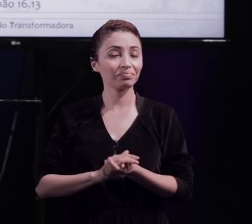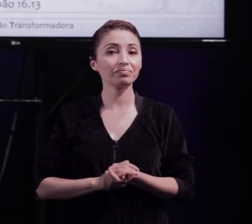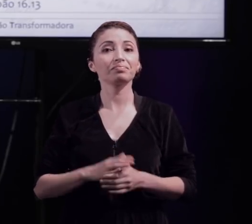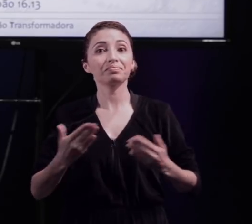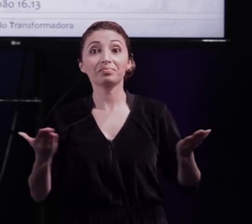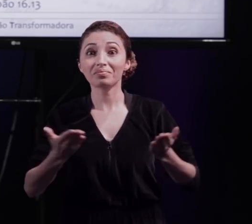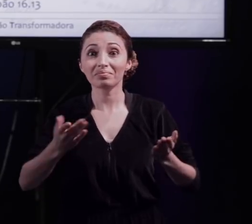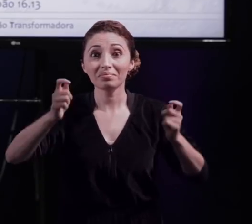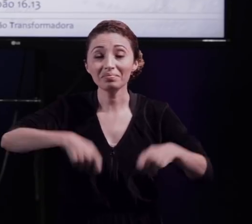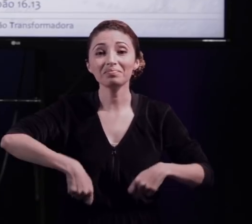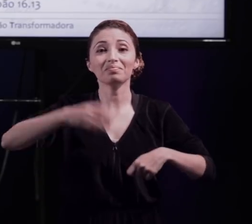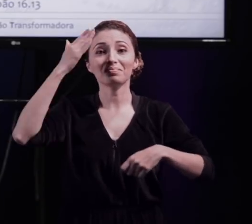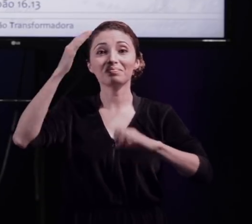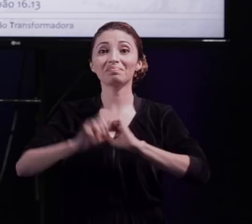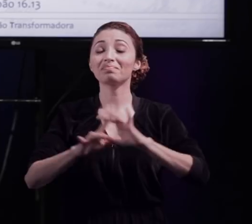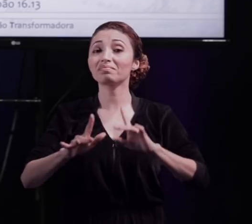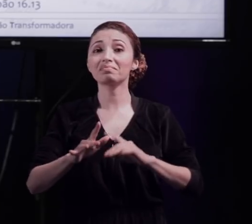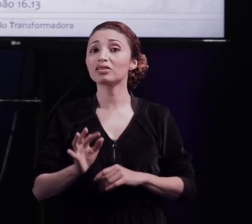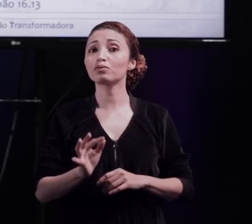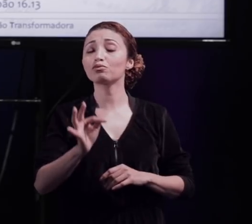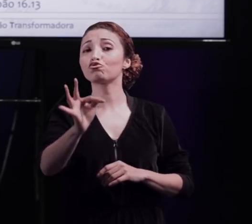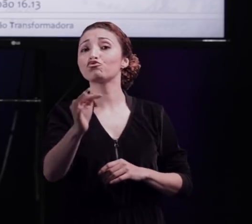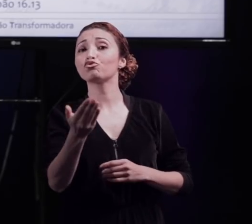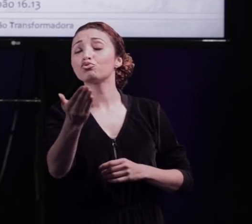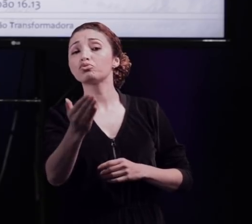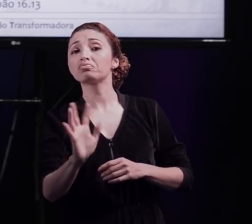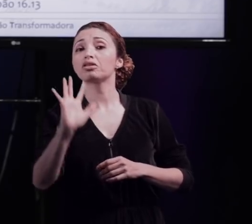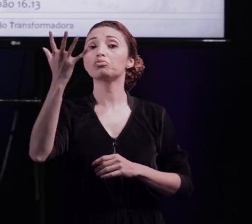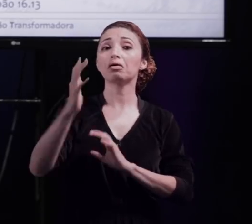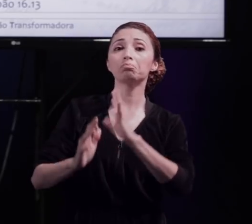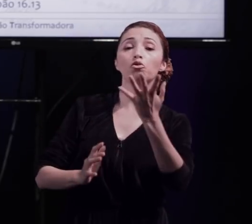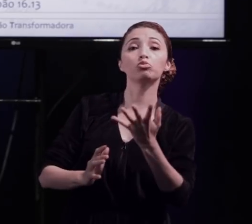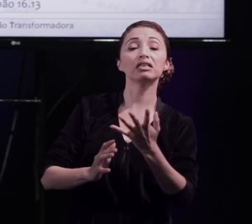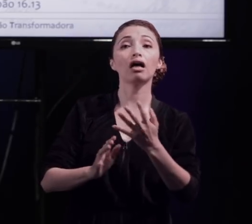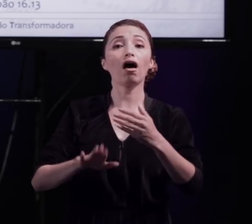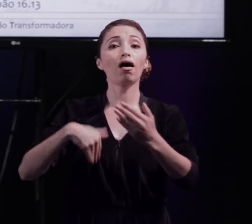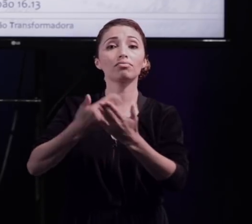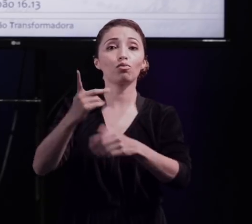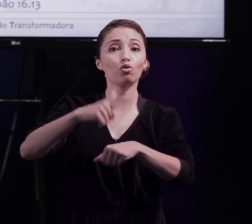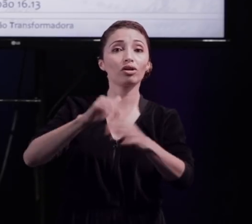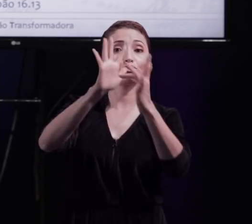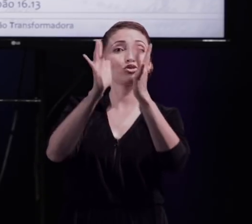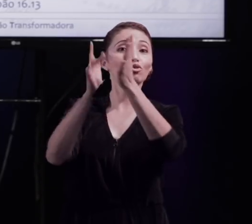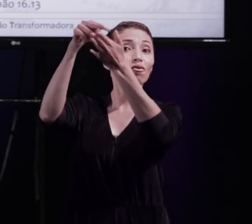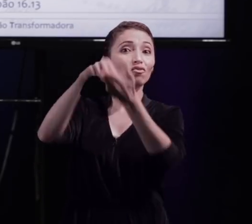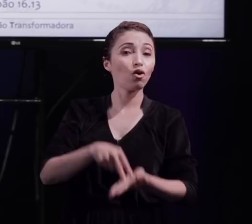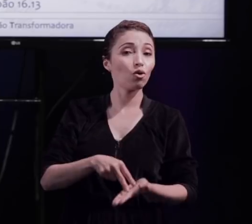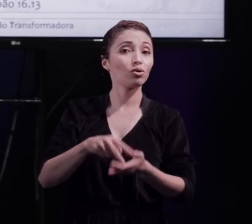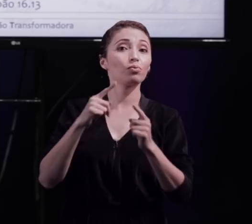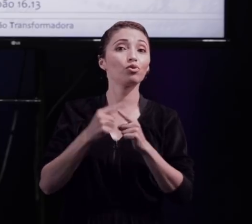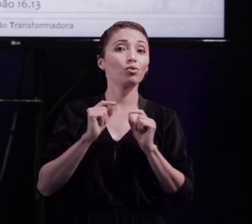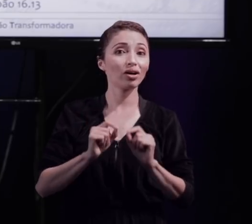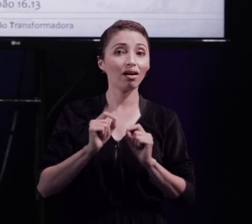Deus. E nós hoje podemos saber as coisas que irão acontecer até que a volta de Jesus, porque